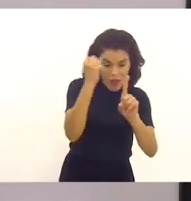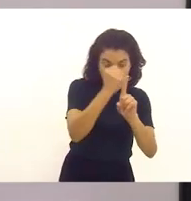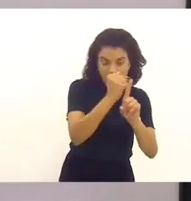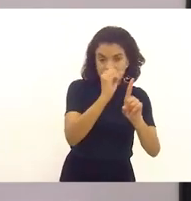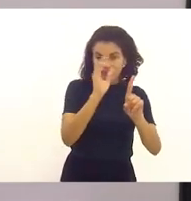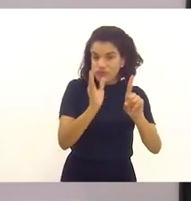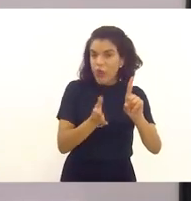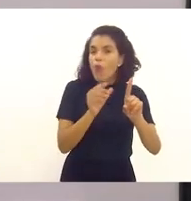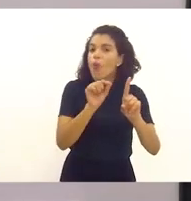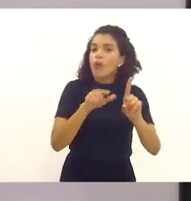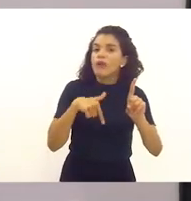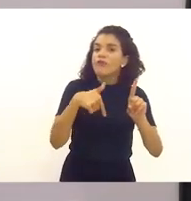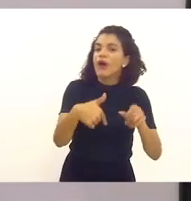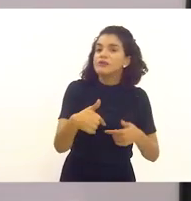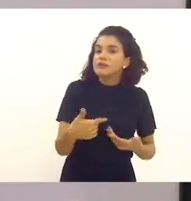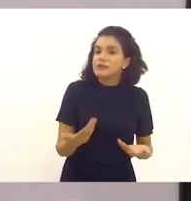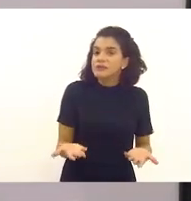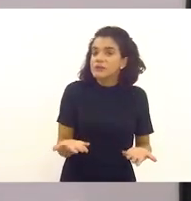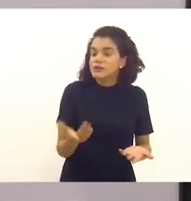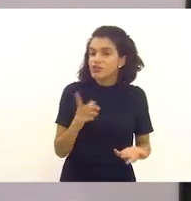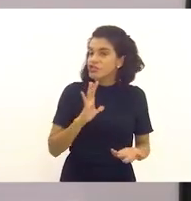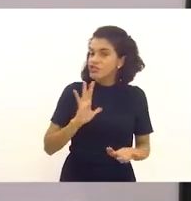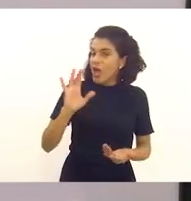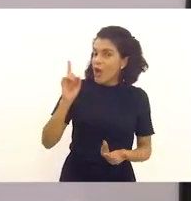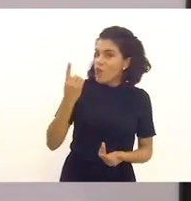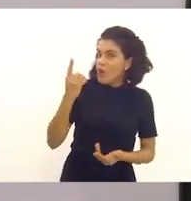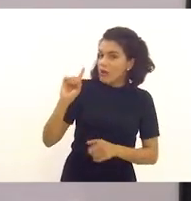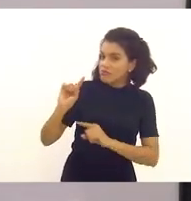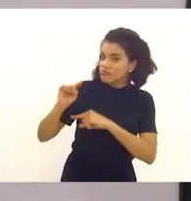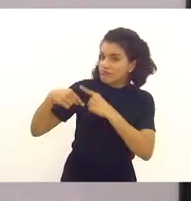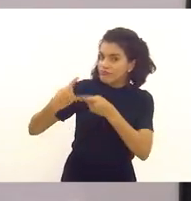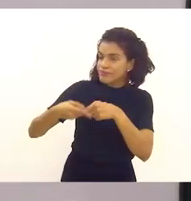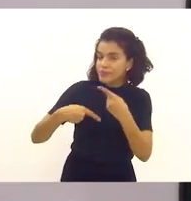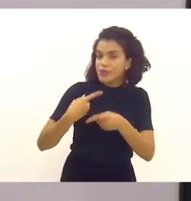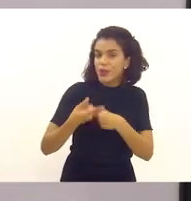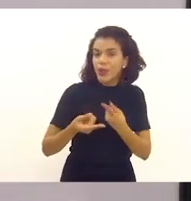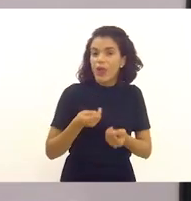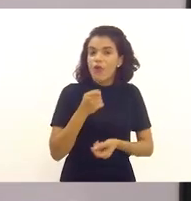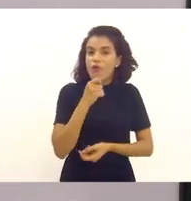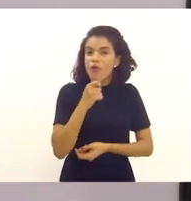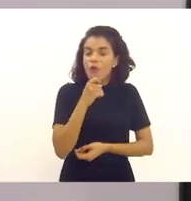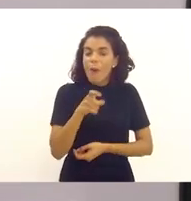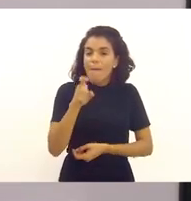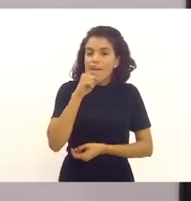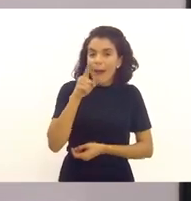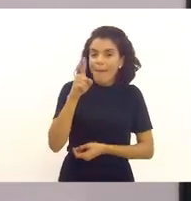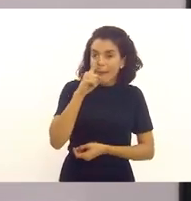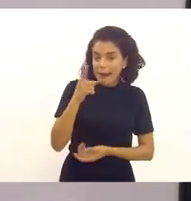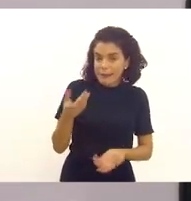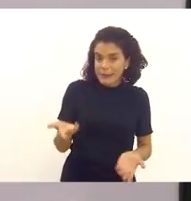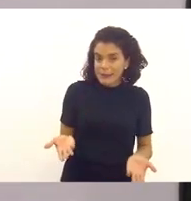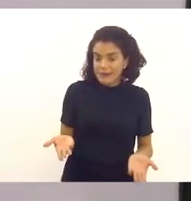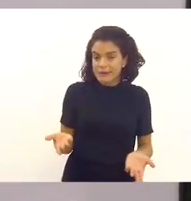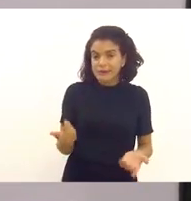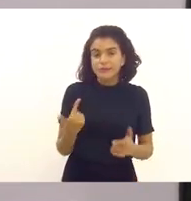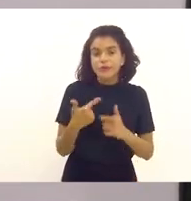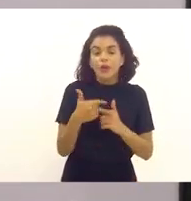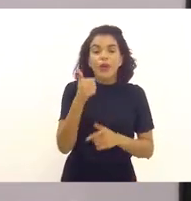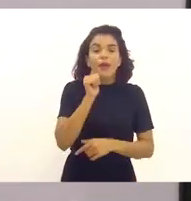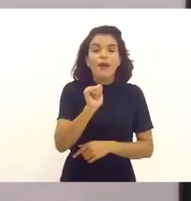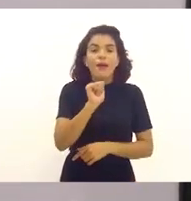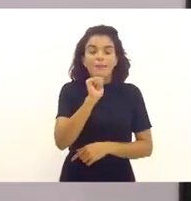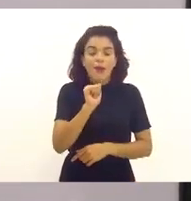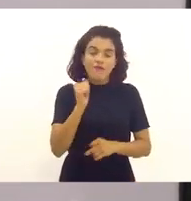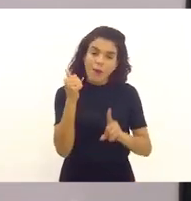que que faz né a gente já tem uma geração de órfãos né dessas mães que foram